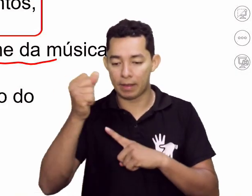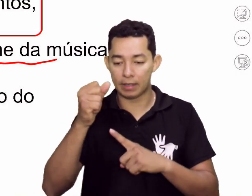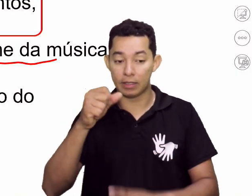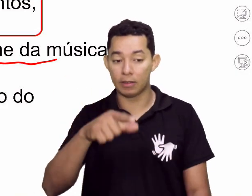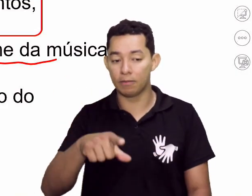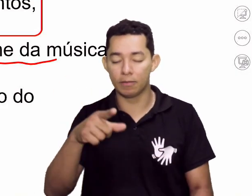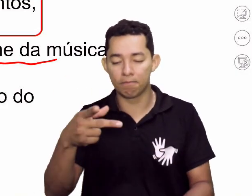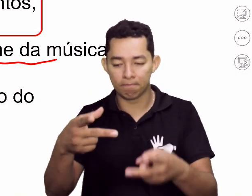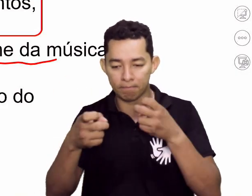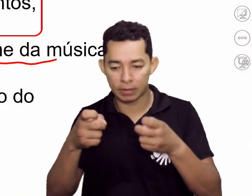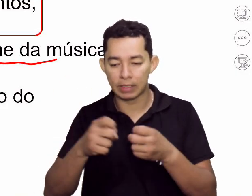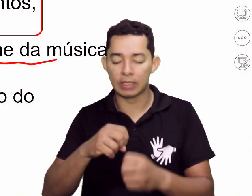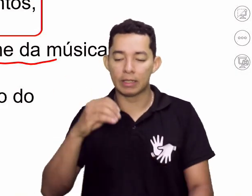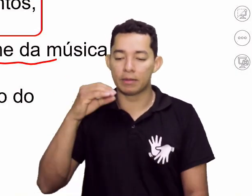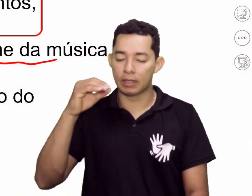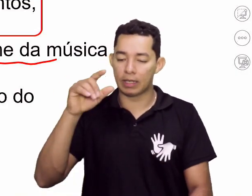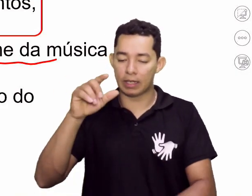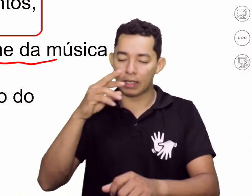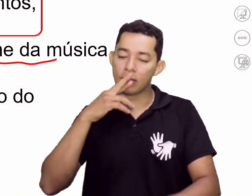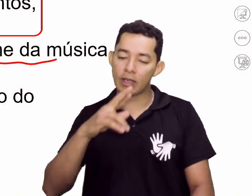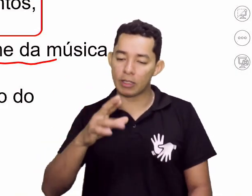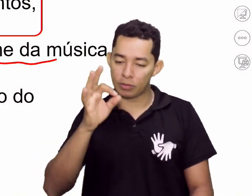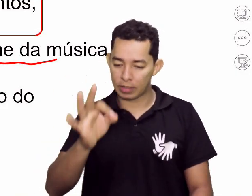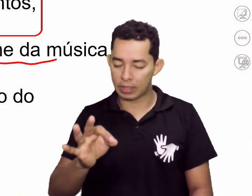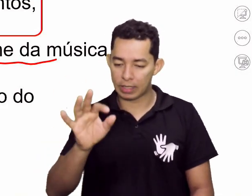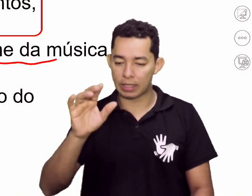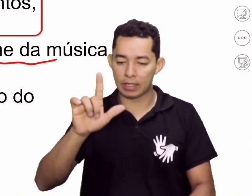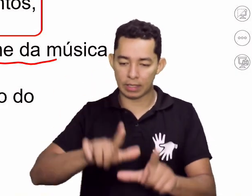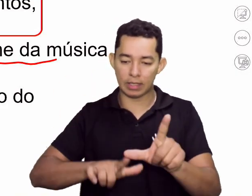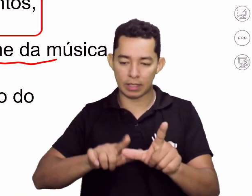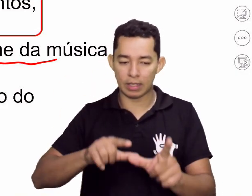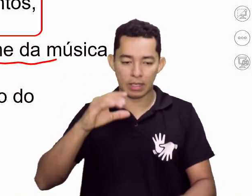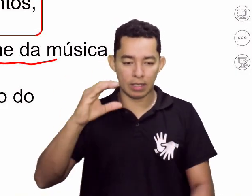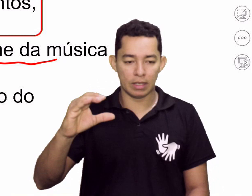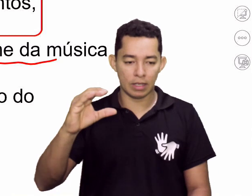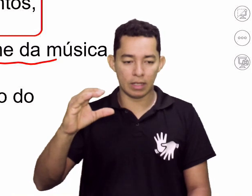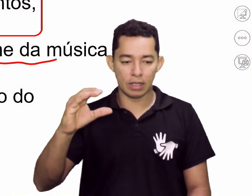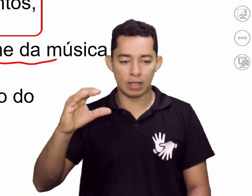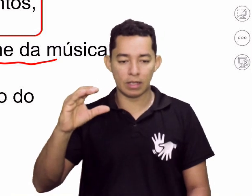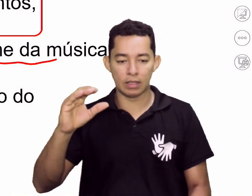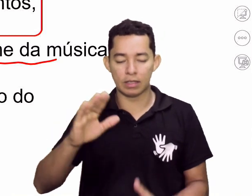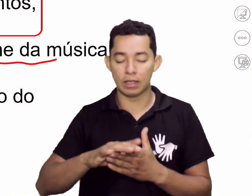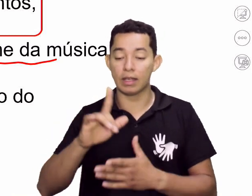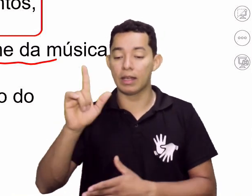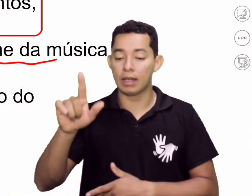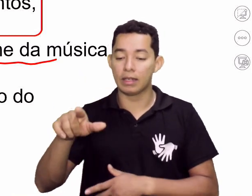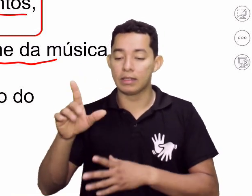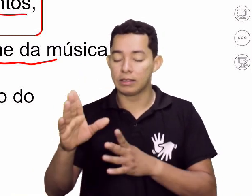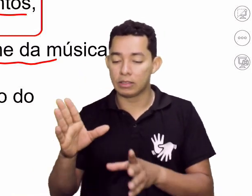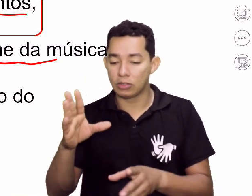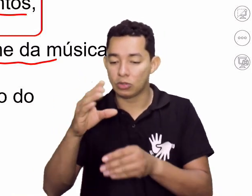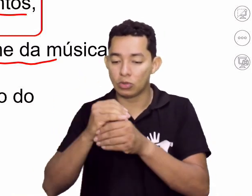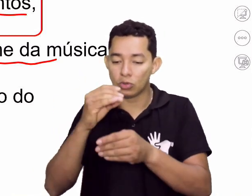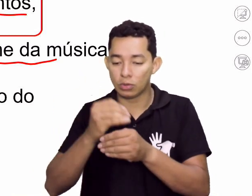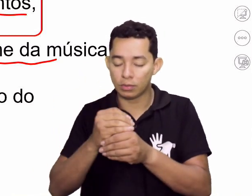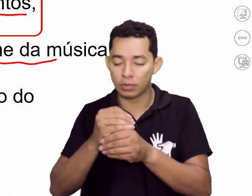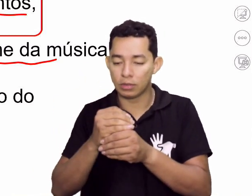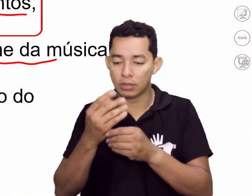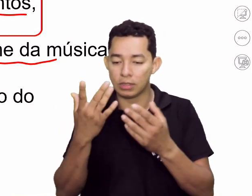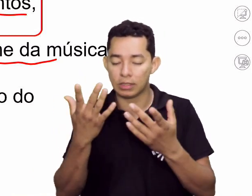a arquitetura do local funciona principalmente como um componente artístico que reorganiza os